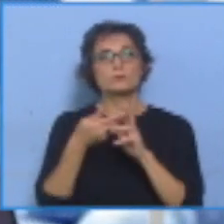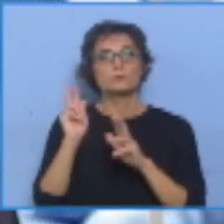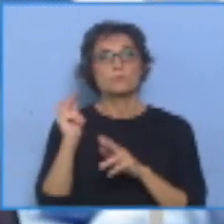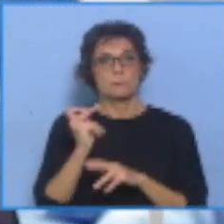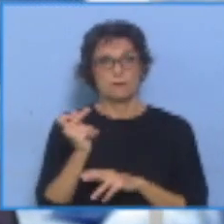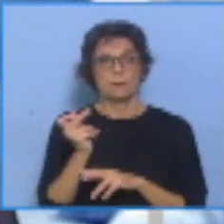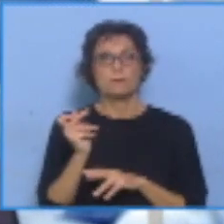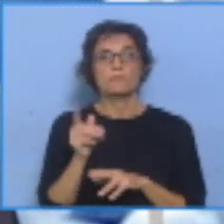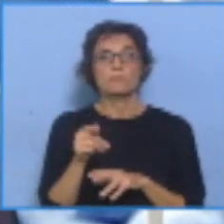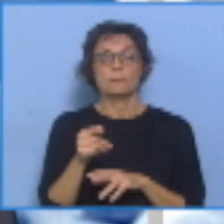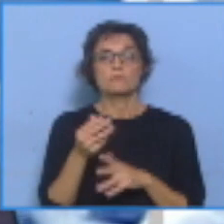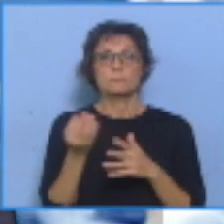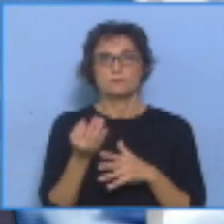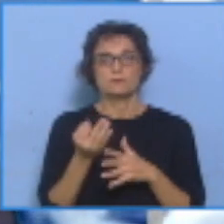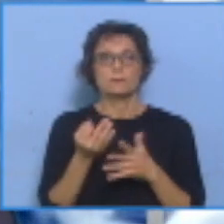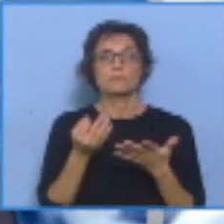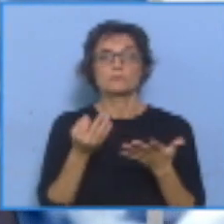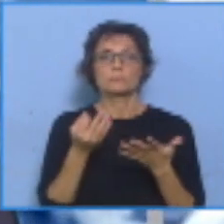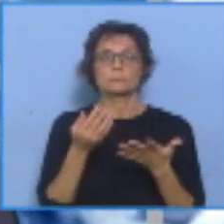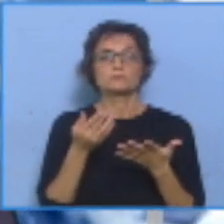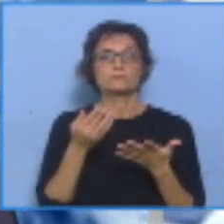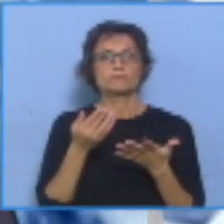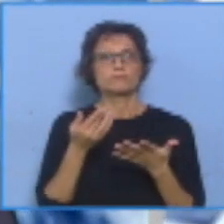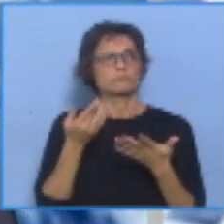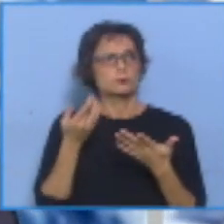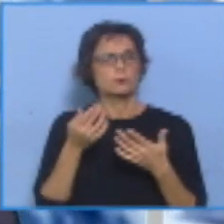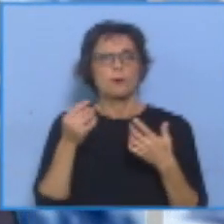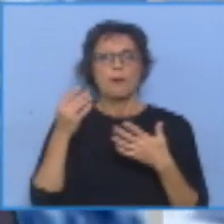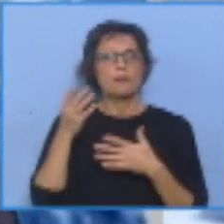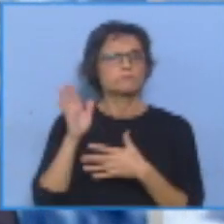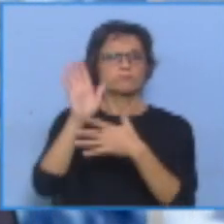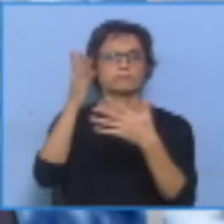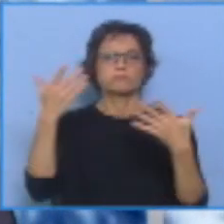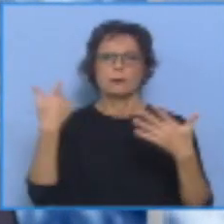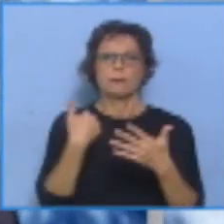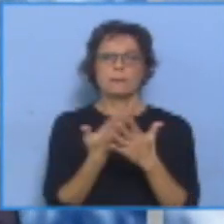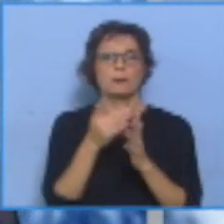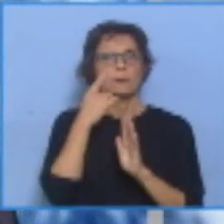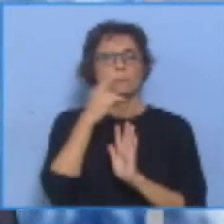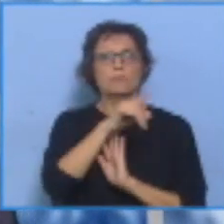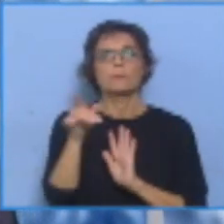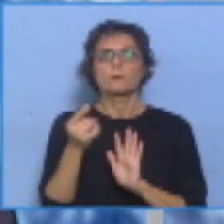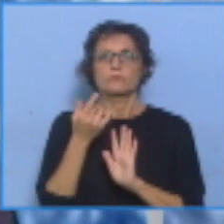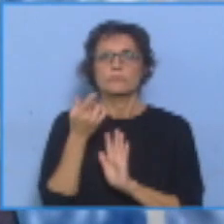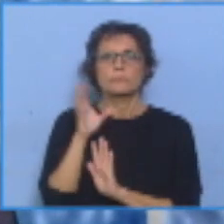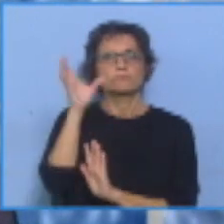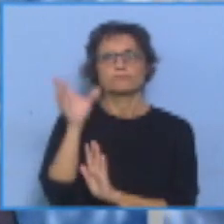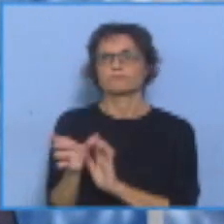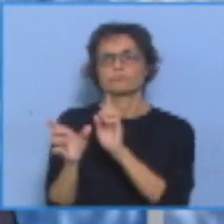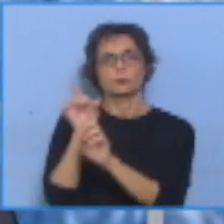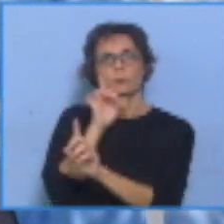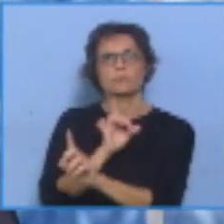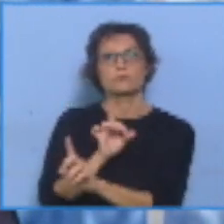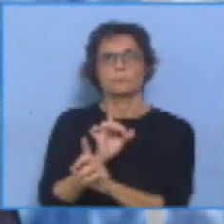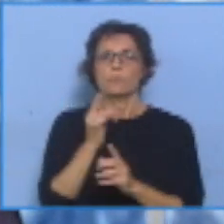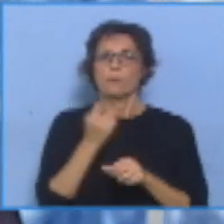atividades destinadas a assinalar a grande figura de Sofia, a sua obra e